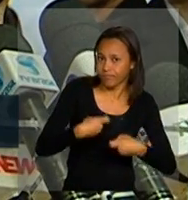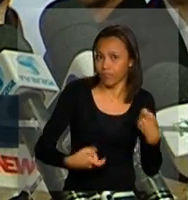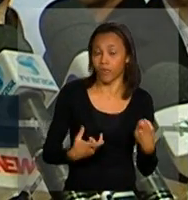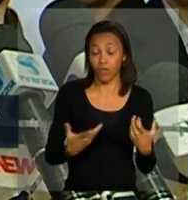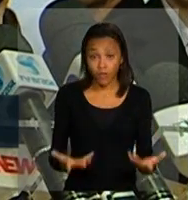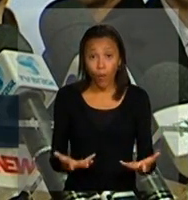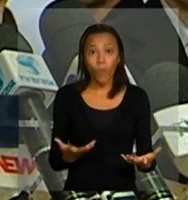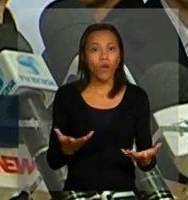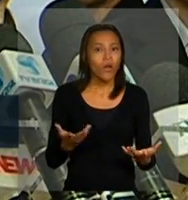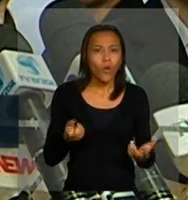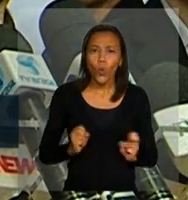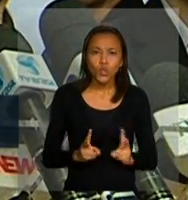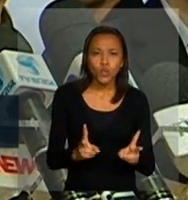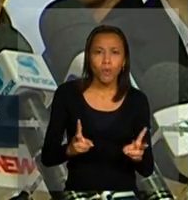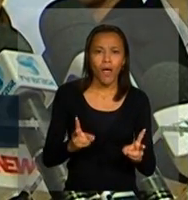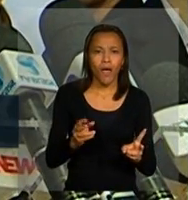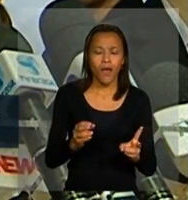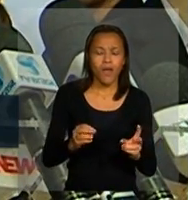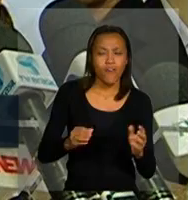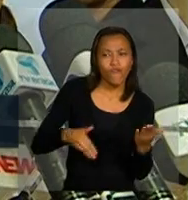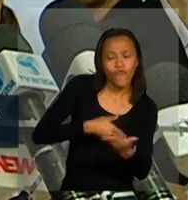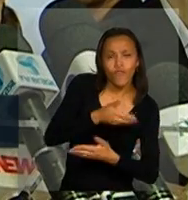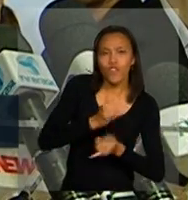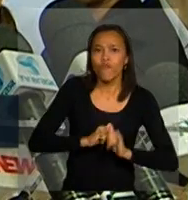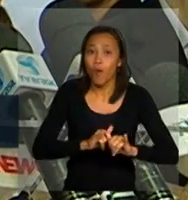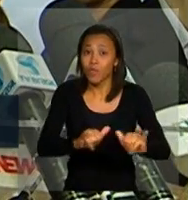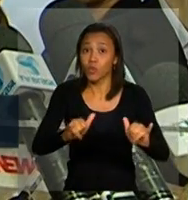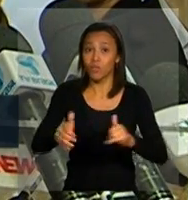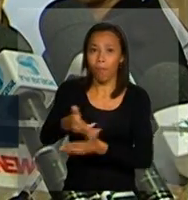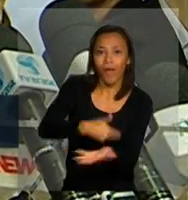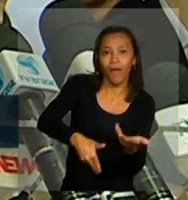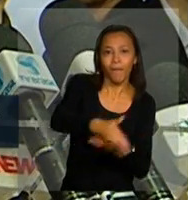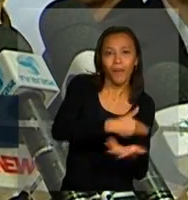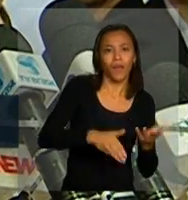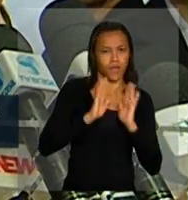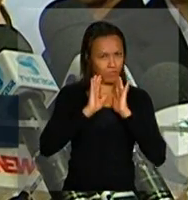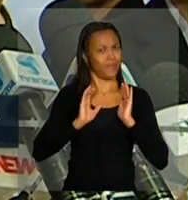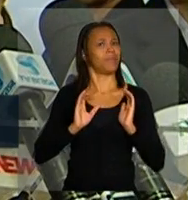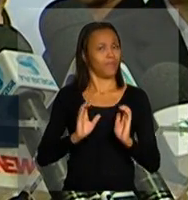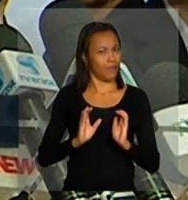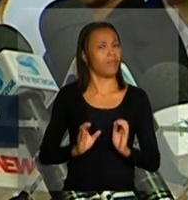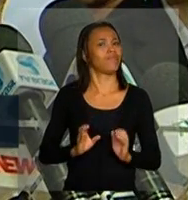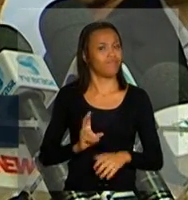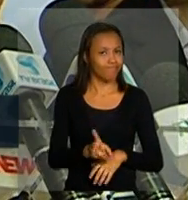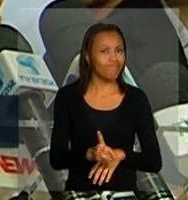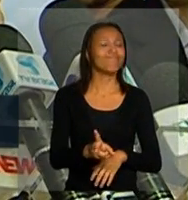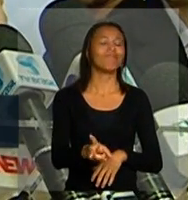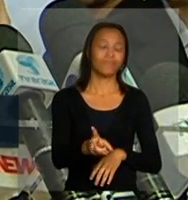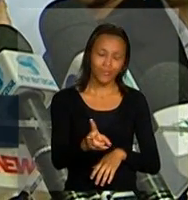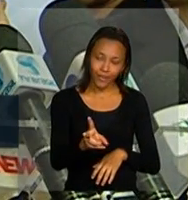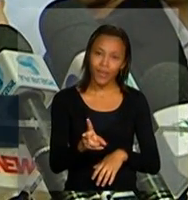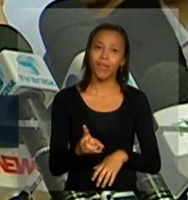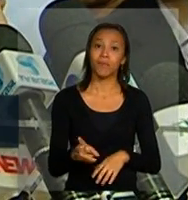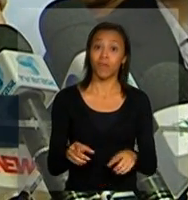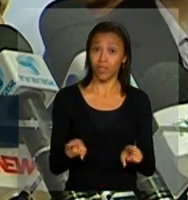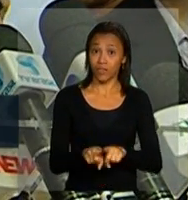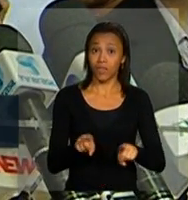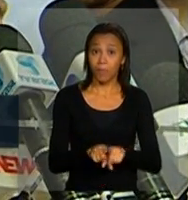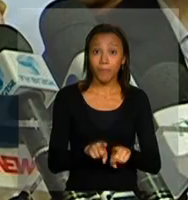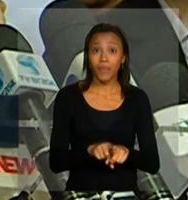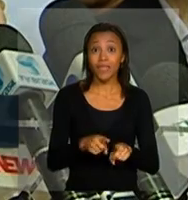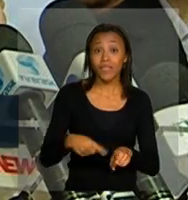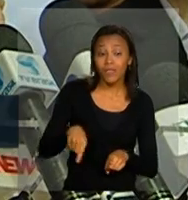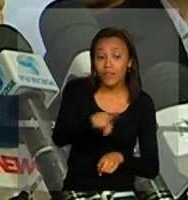além de continuar trocando informações de forma bastante respeitosa, de uma forma que possa, inclusive, fazer com